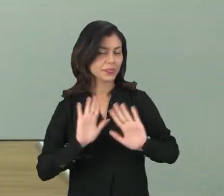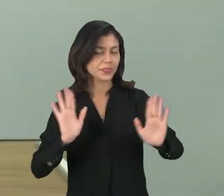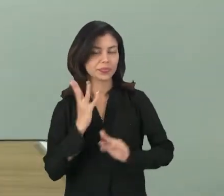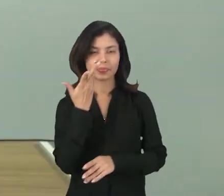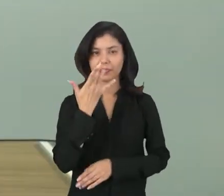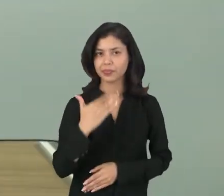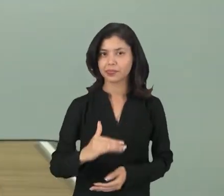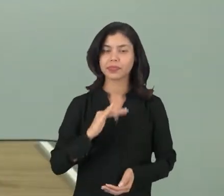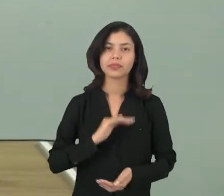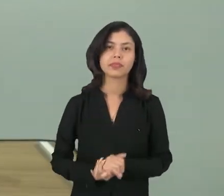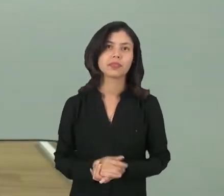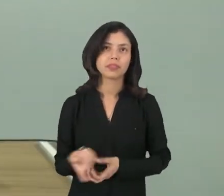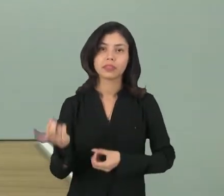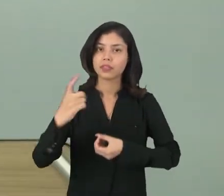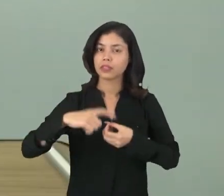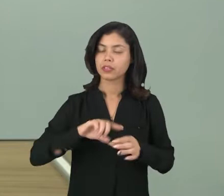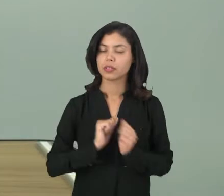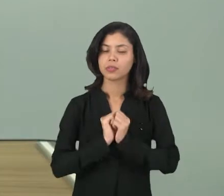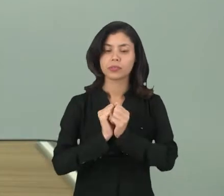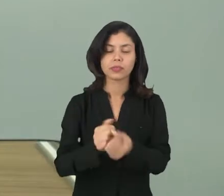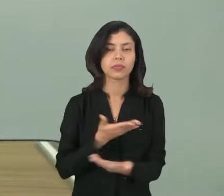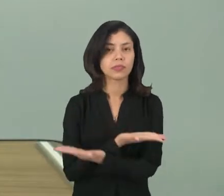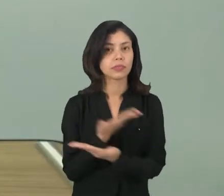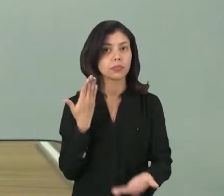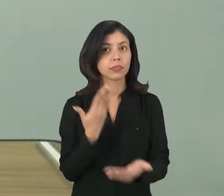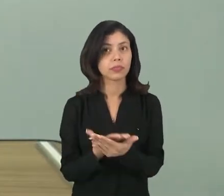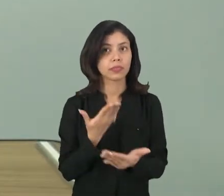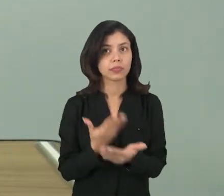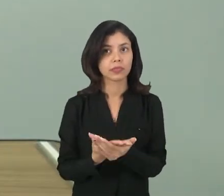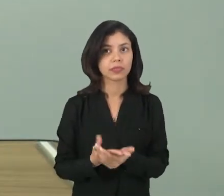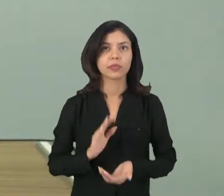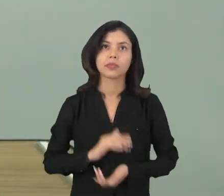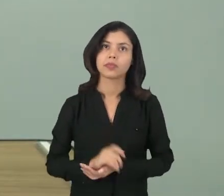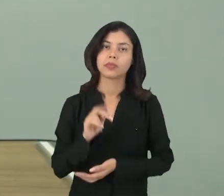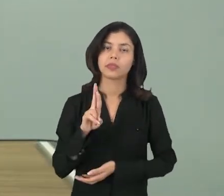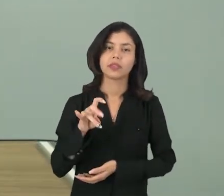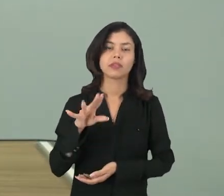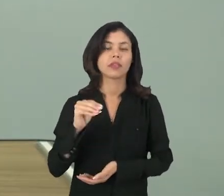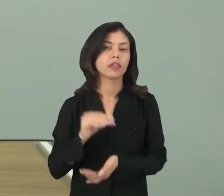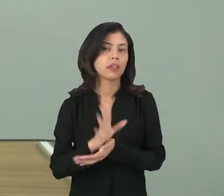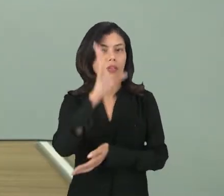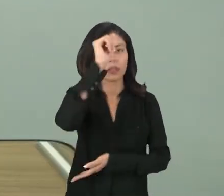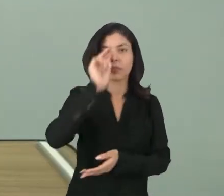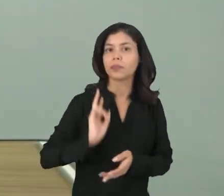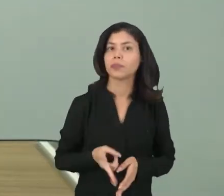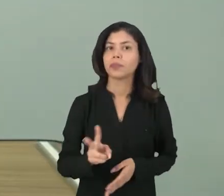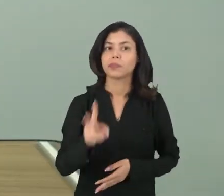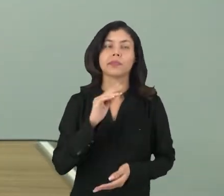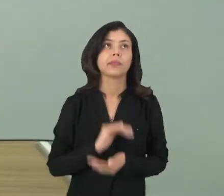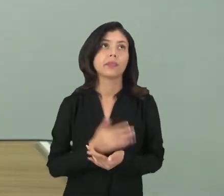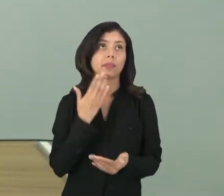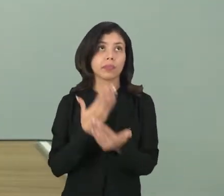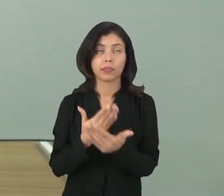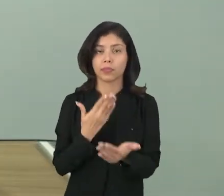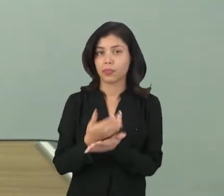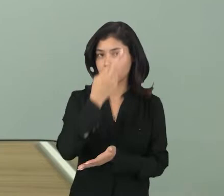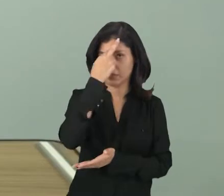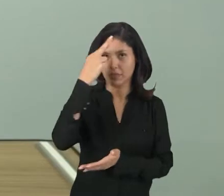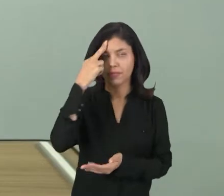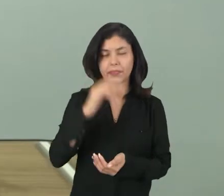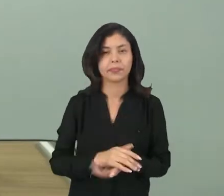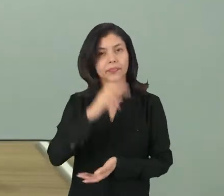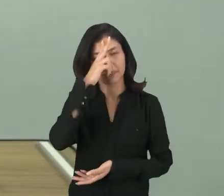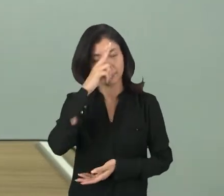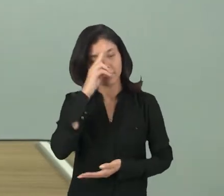Olá, crianças! Estamos aqui hoje juntos para mais uma aventura do aprendizado. Vamos dar continuidade na nossa aula de História? Quero